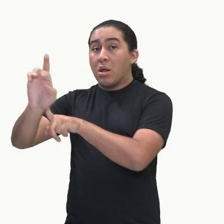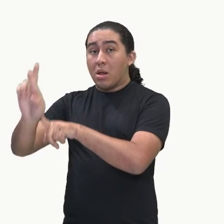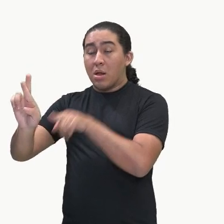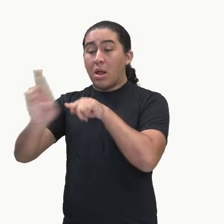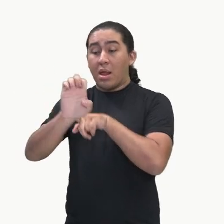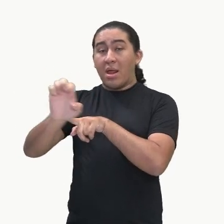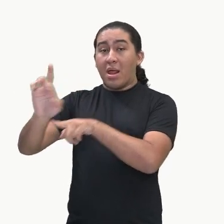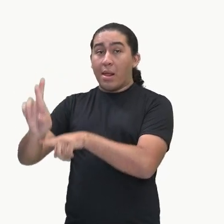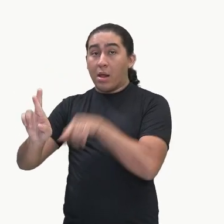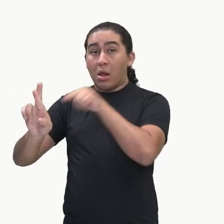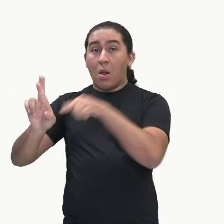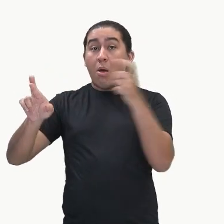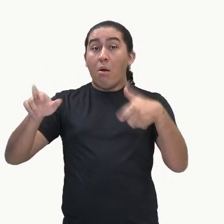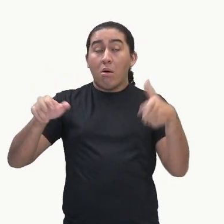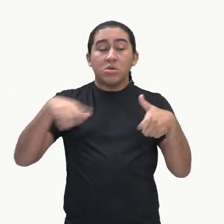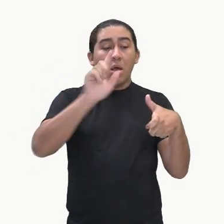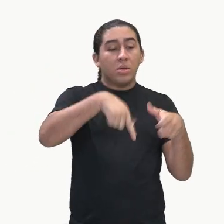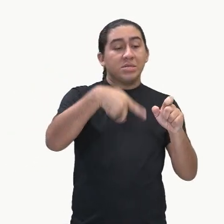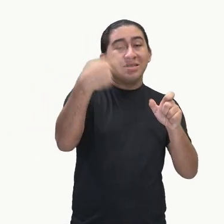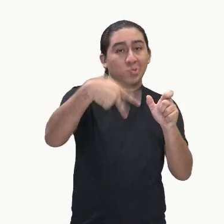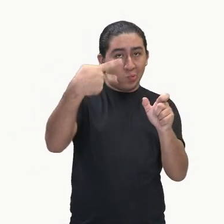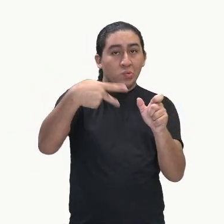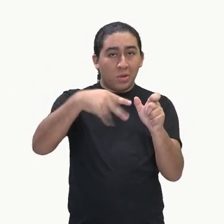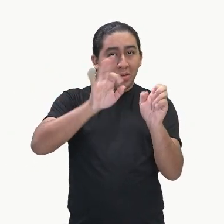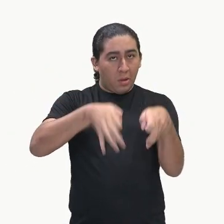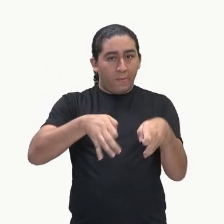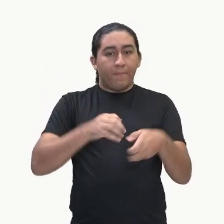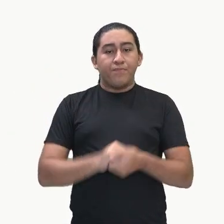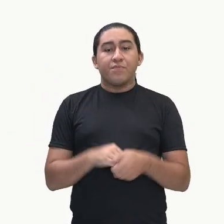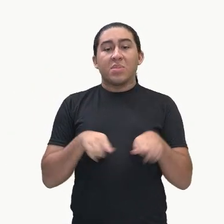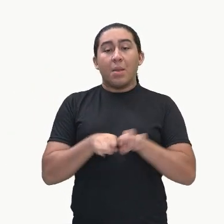representa. Verbo representar.